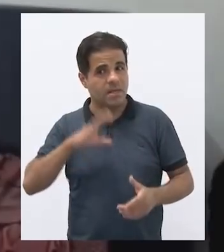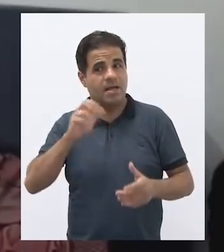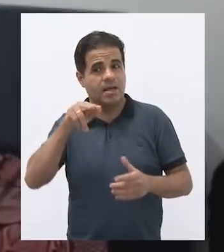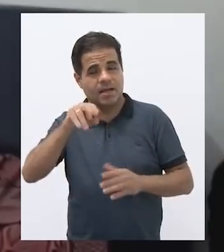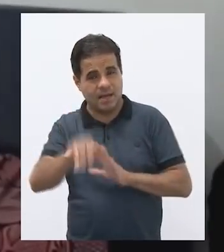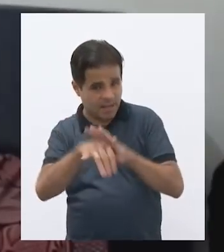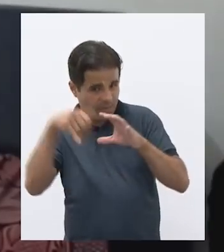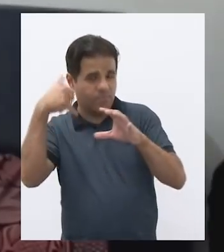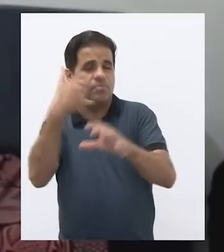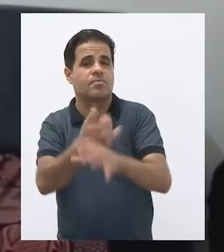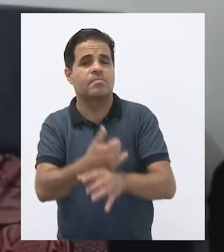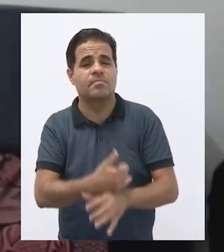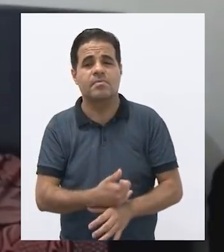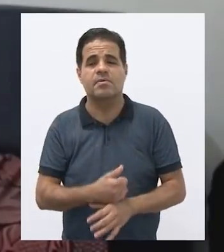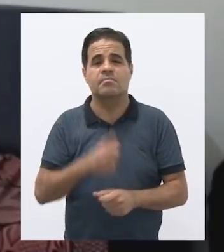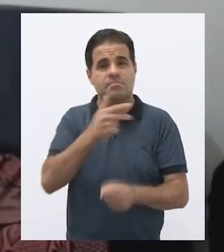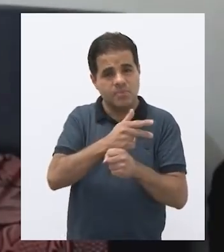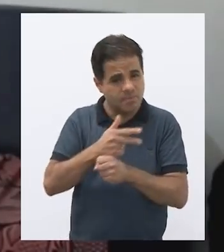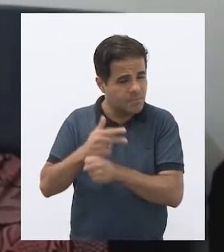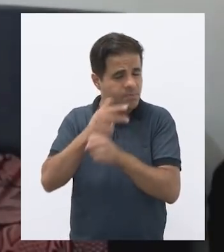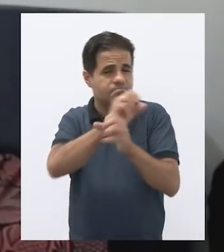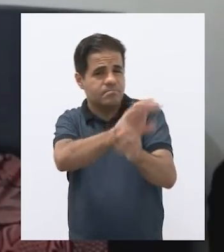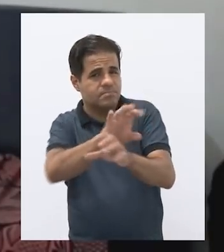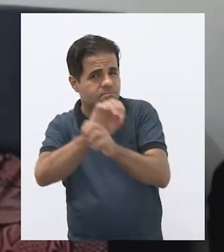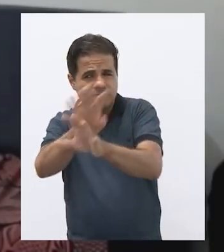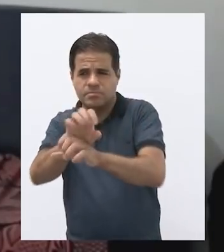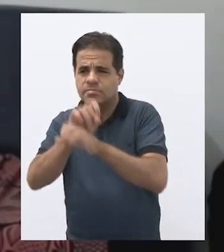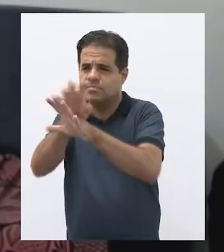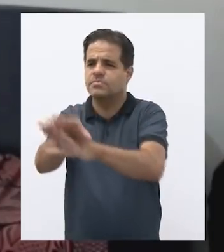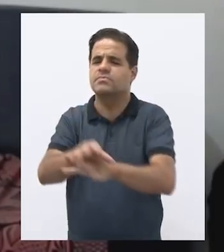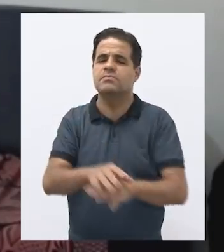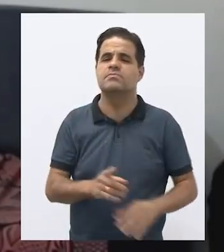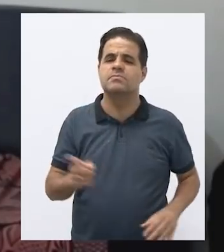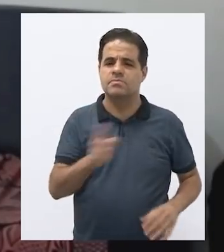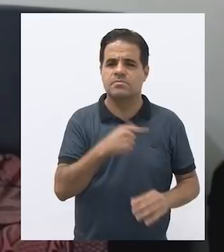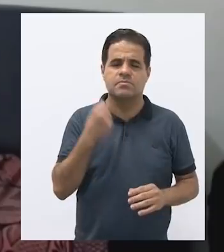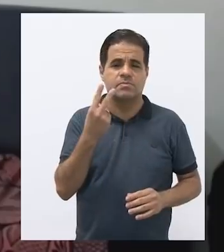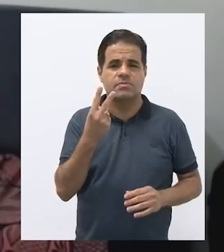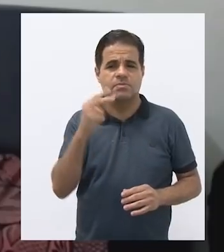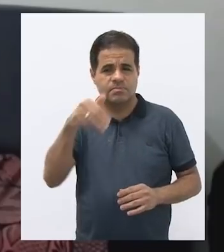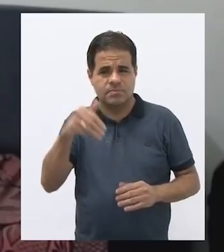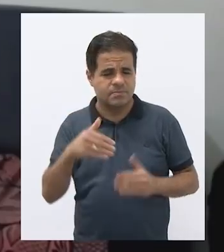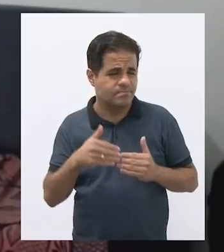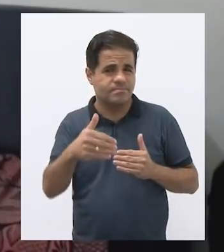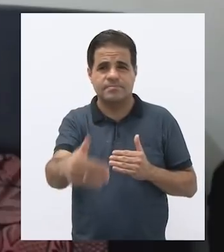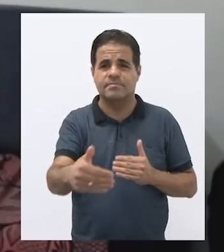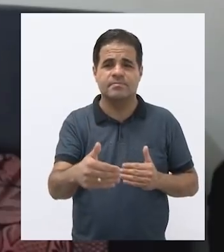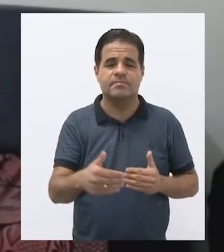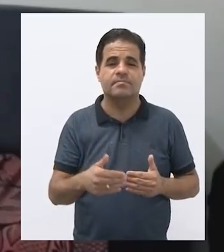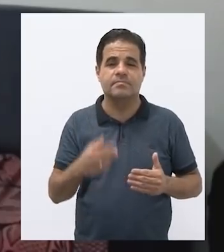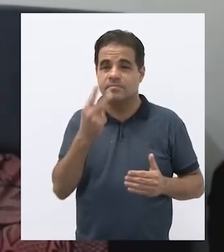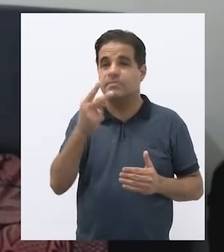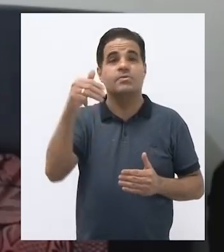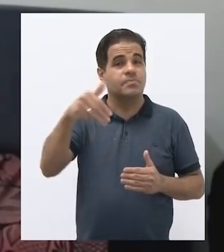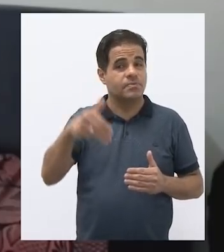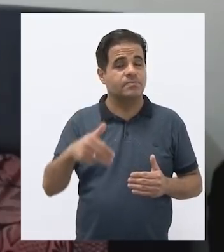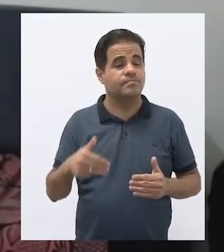no YouTube também fazendo vídeo. Então, aqui para os nossos 2 últimos minutos aí, agora são